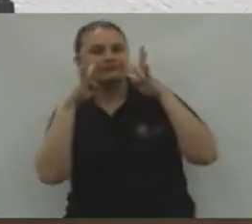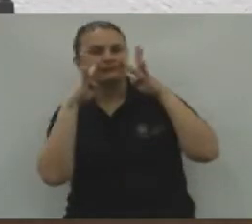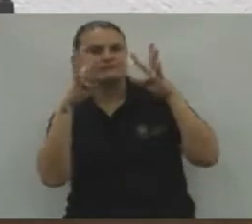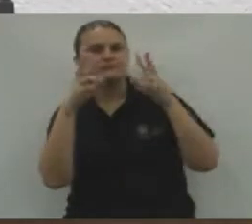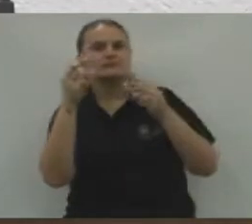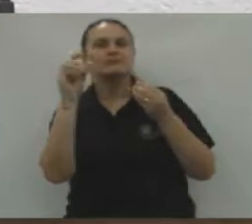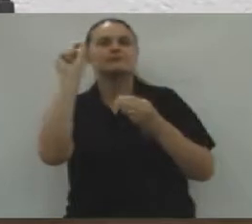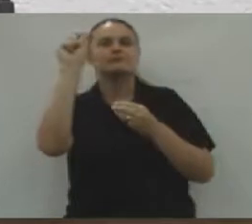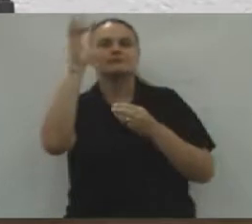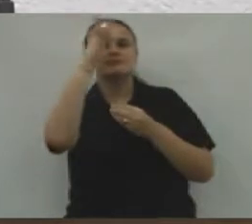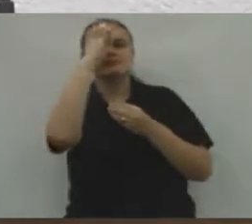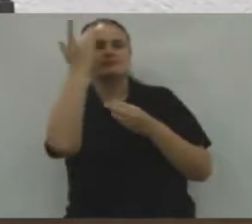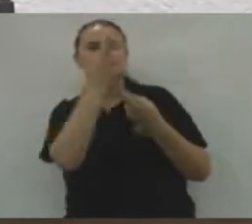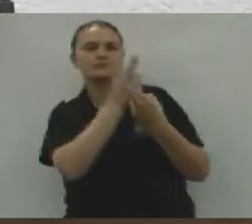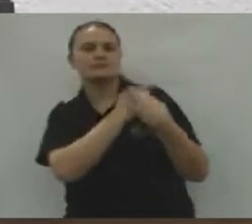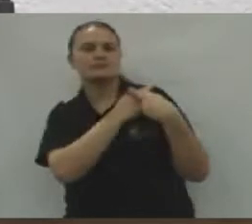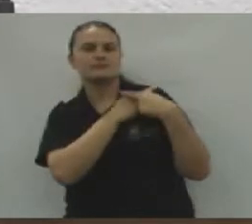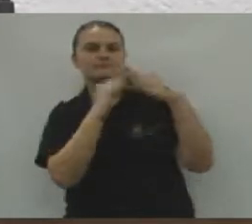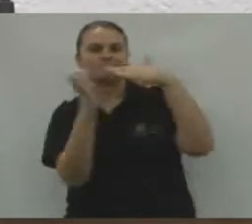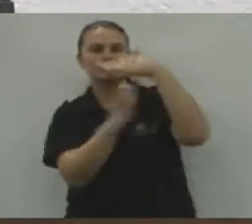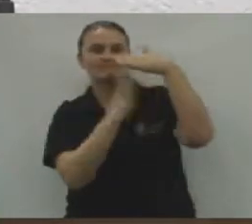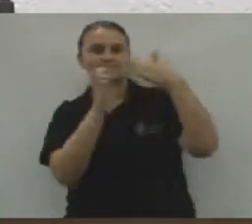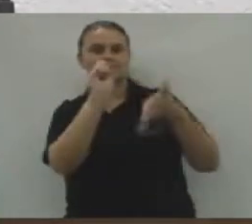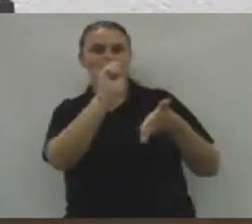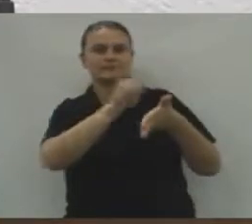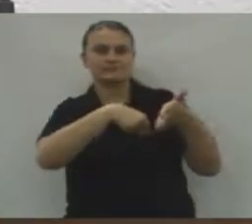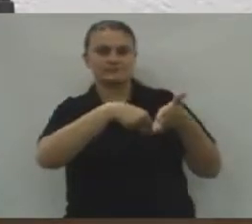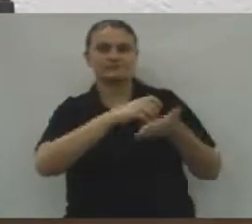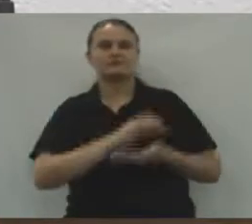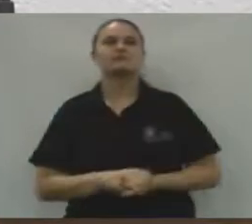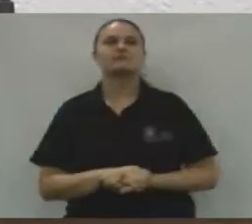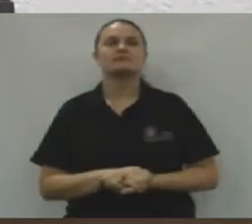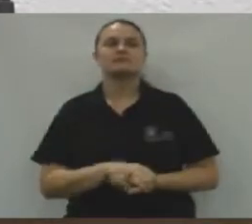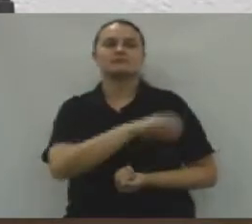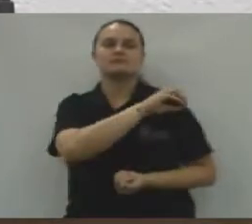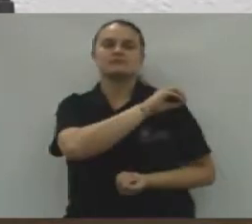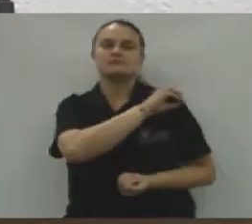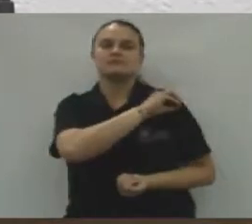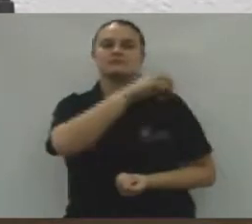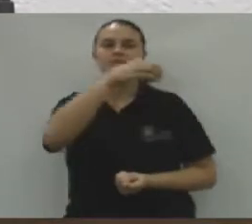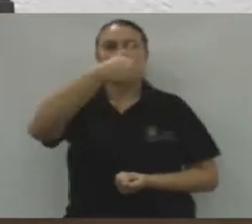a responsabilidade da empresa contratada. Número